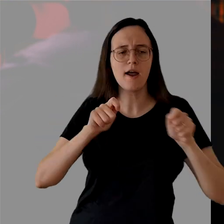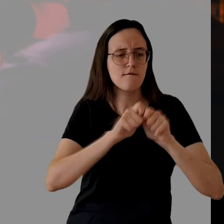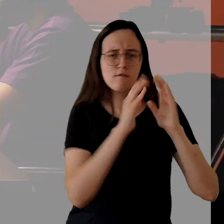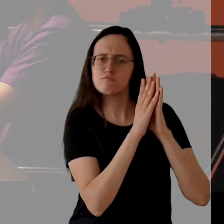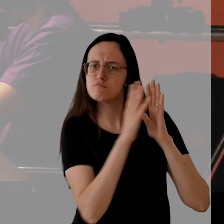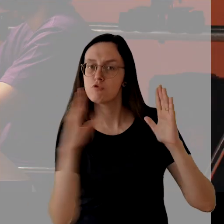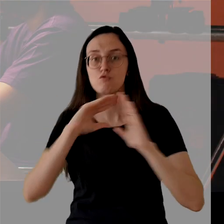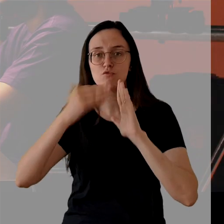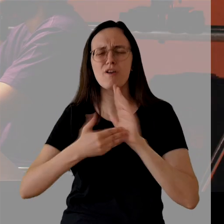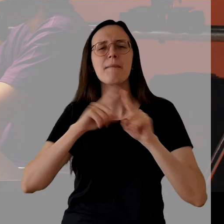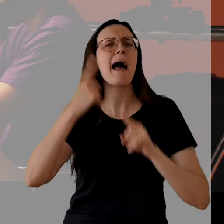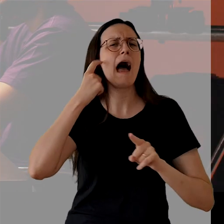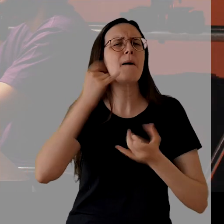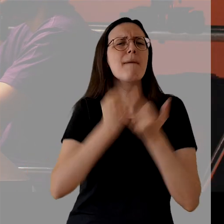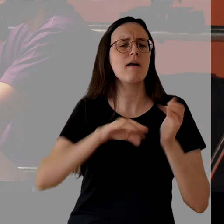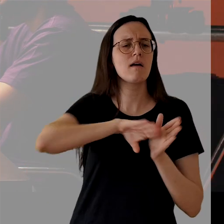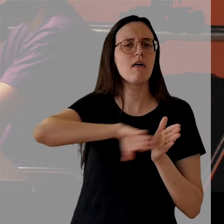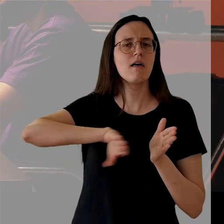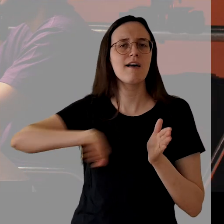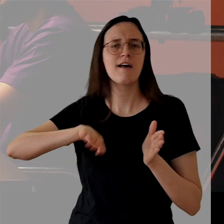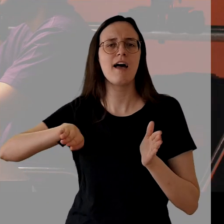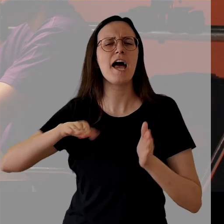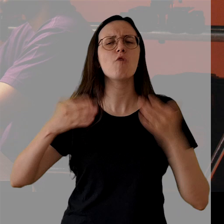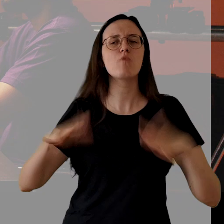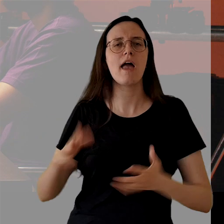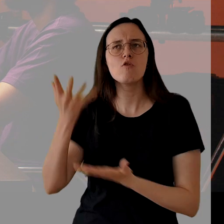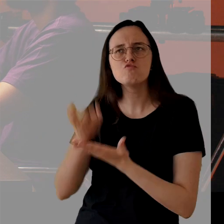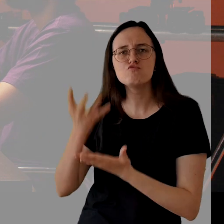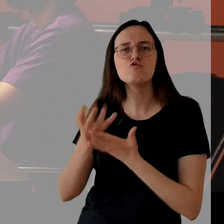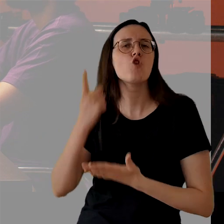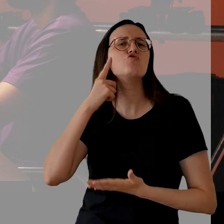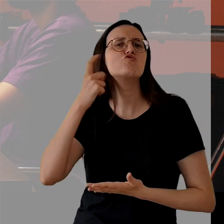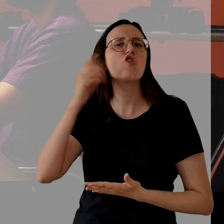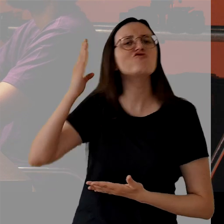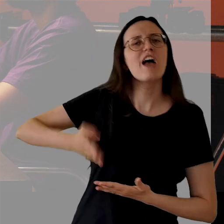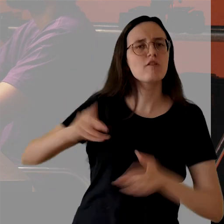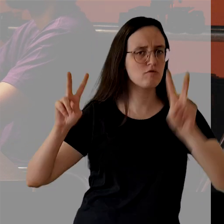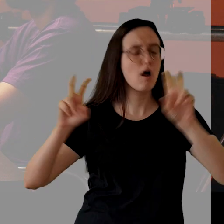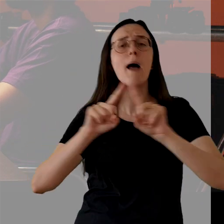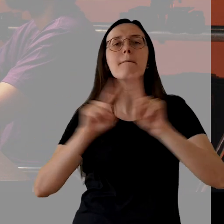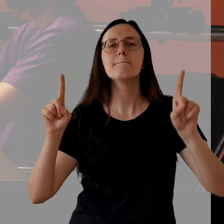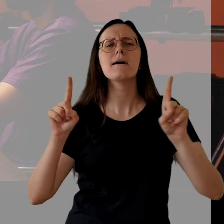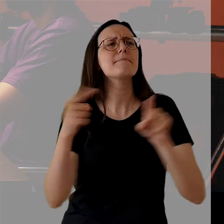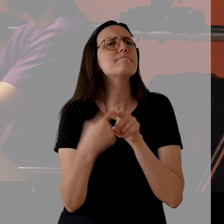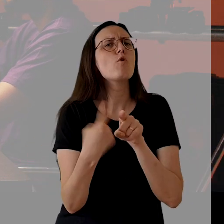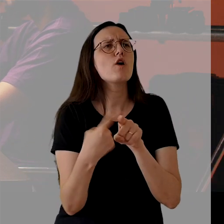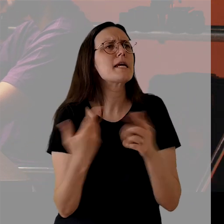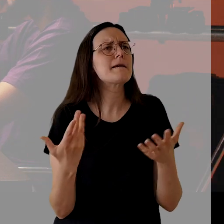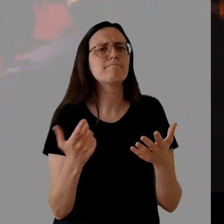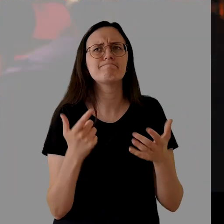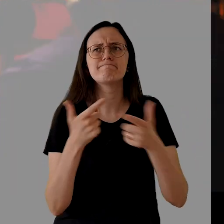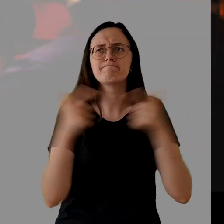ficava mais de lado, assim. Normalmente ninguém queria fazer a captação de som direto, mas também porque eu acho que o pessoal pensa